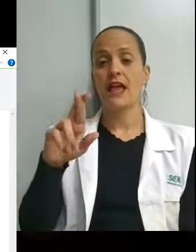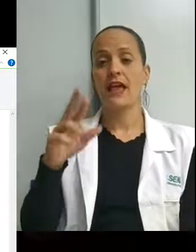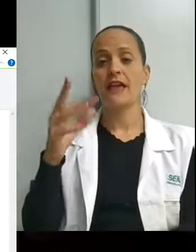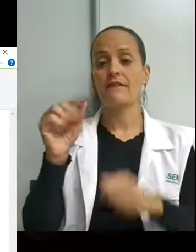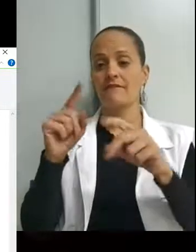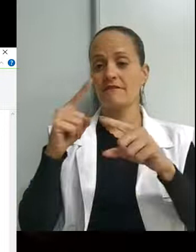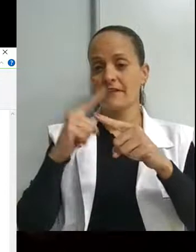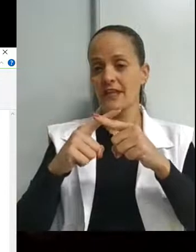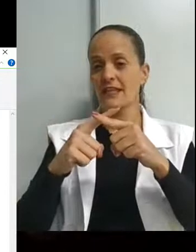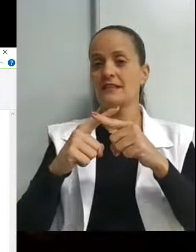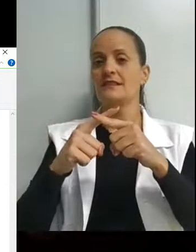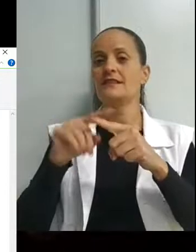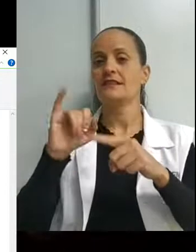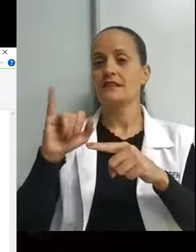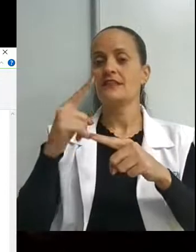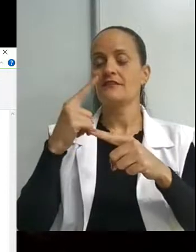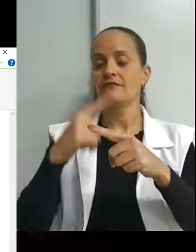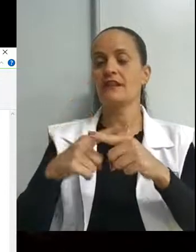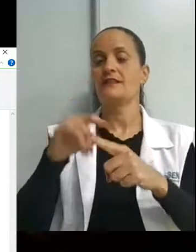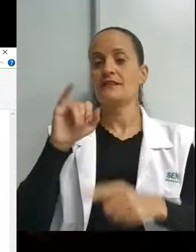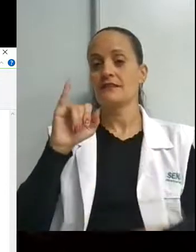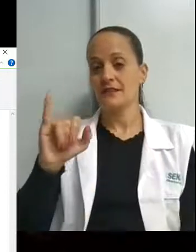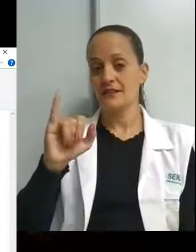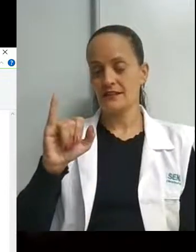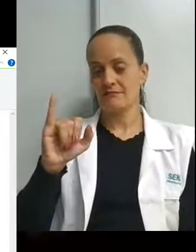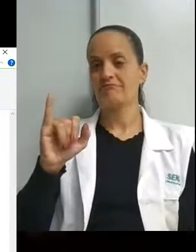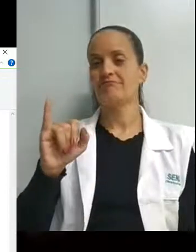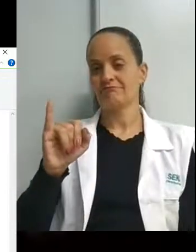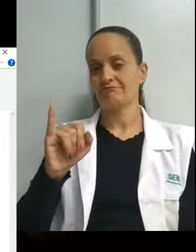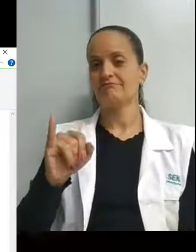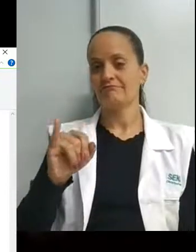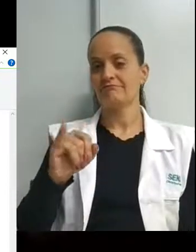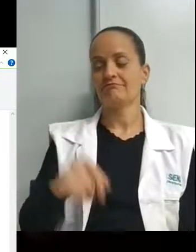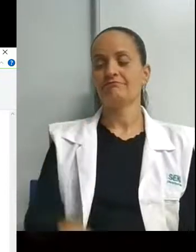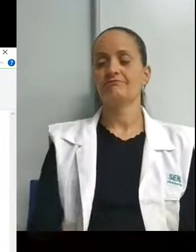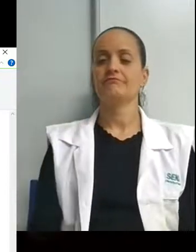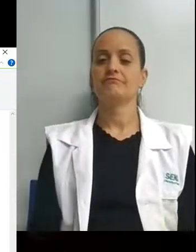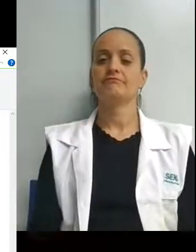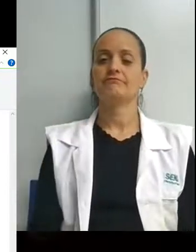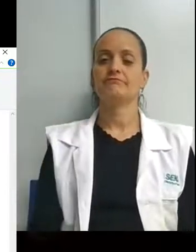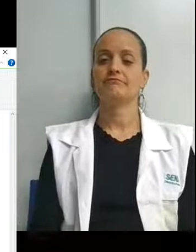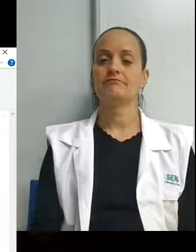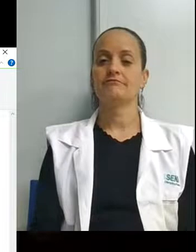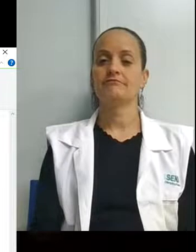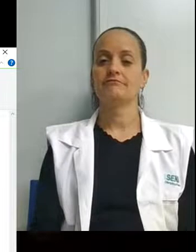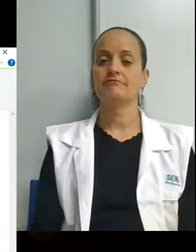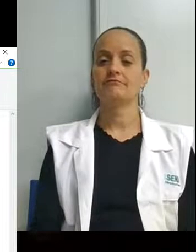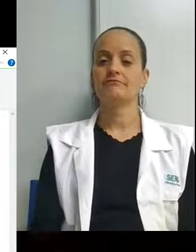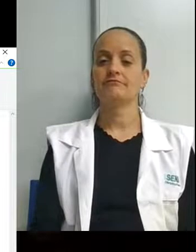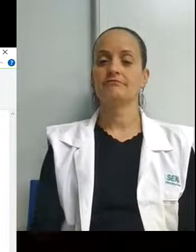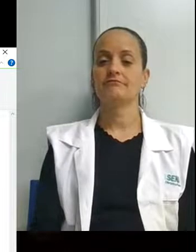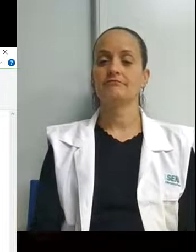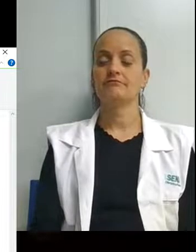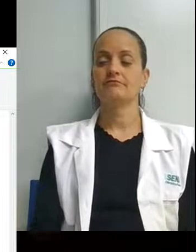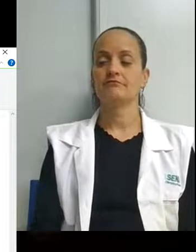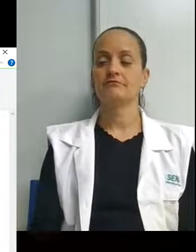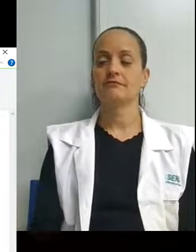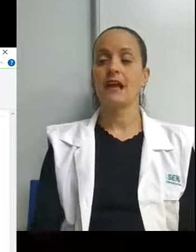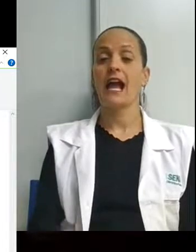corrente é o quadrado, né? Então, essa é a fórmula final aqui, certo? Então, com essa fórmula, eu vou encontrar quem? O valor